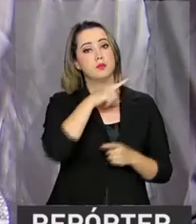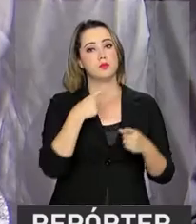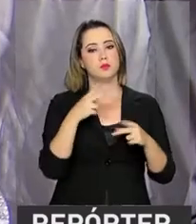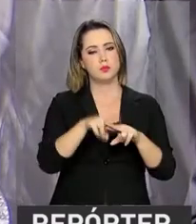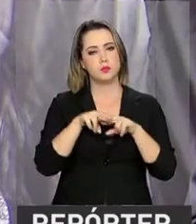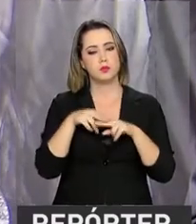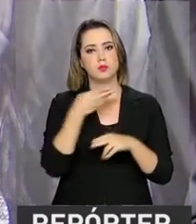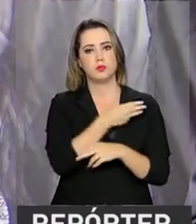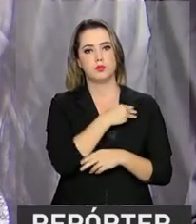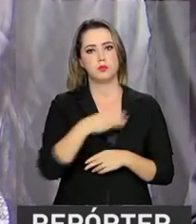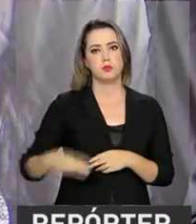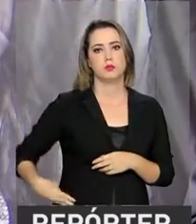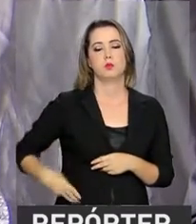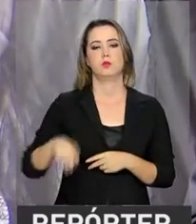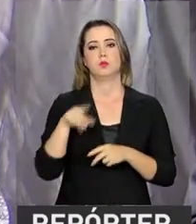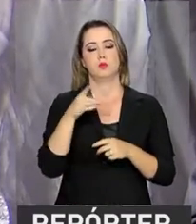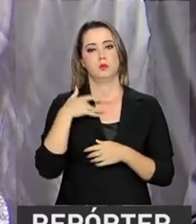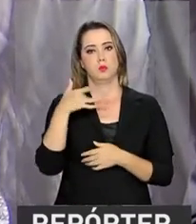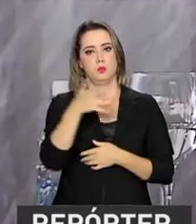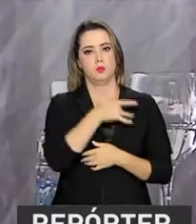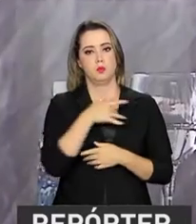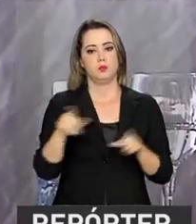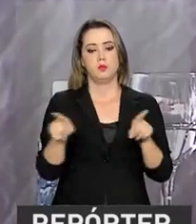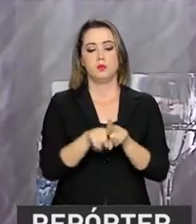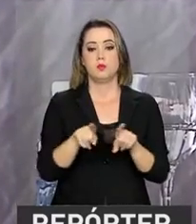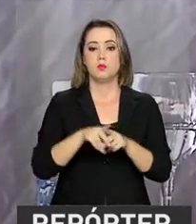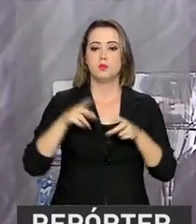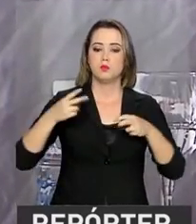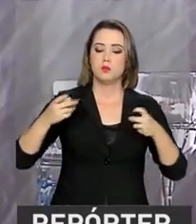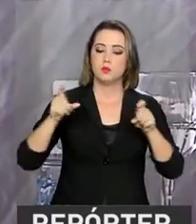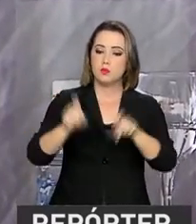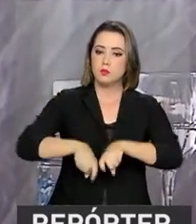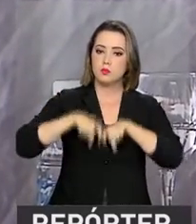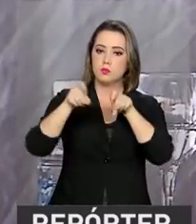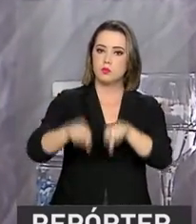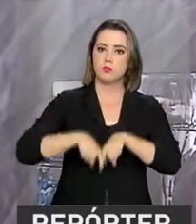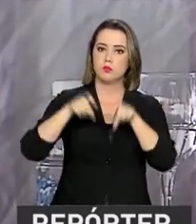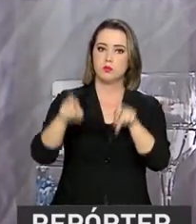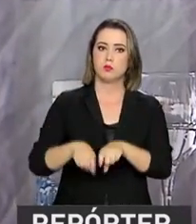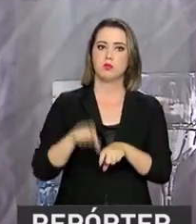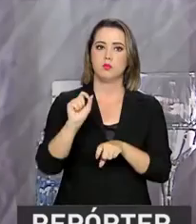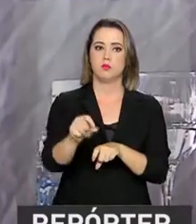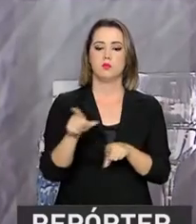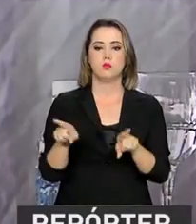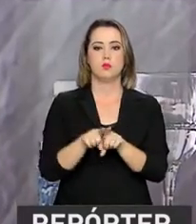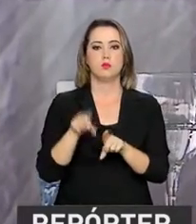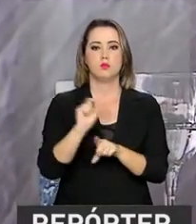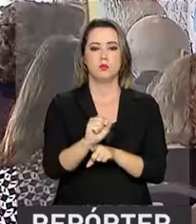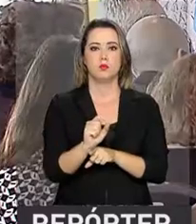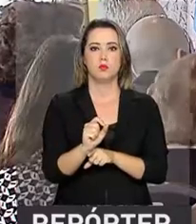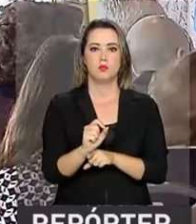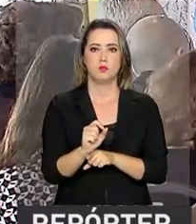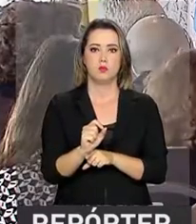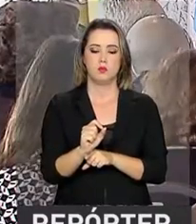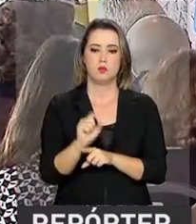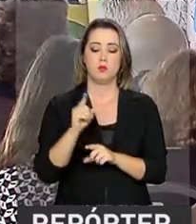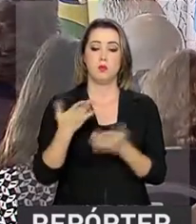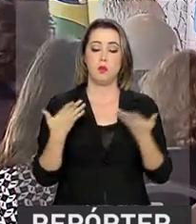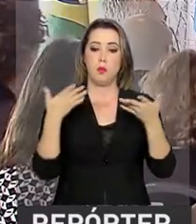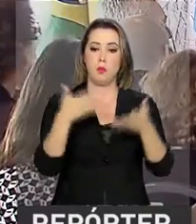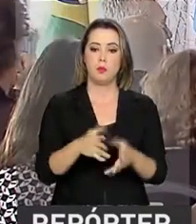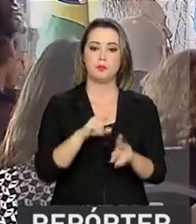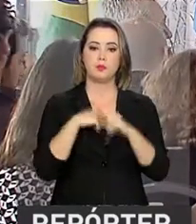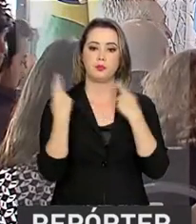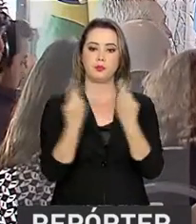isso os ministros da saúde ricardo barros e da agricultura pecuária e abastecimento bairro maggi participaram